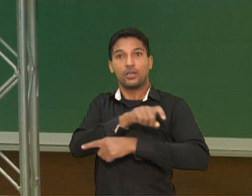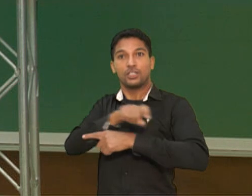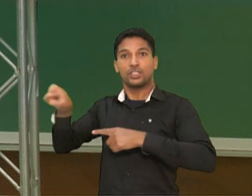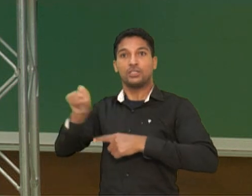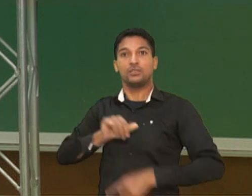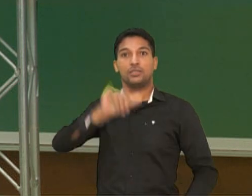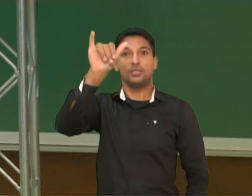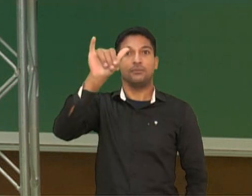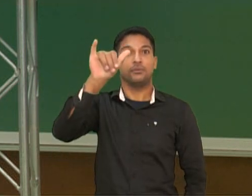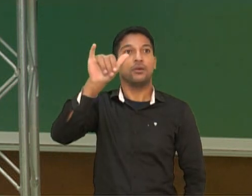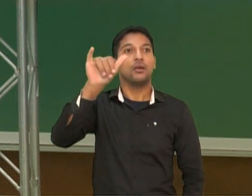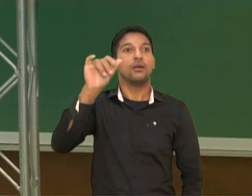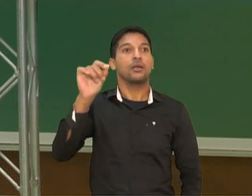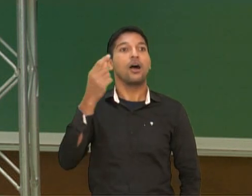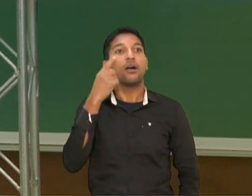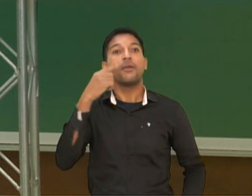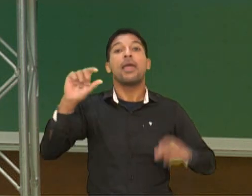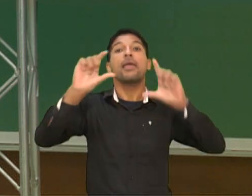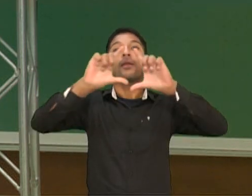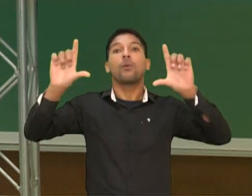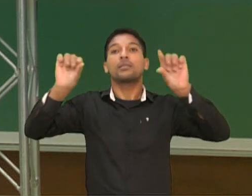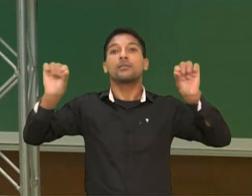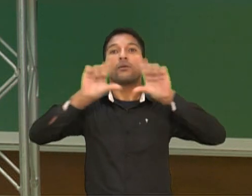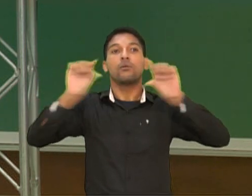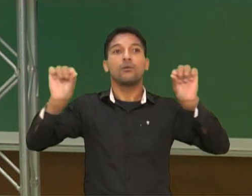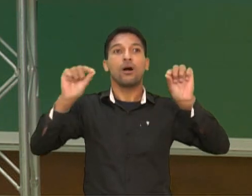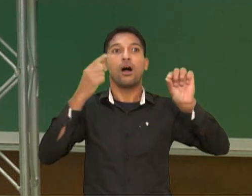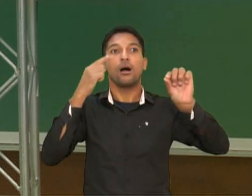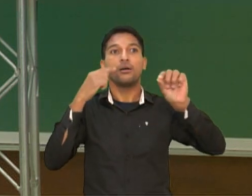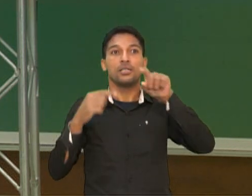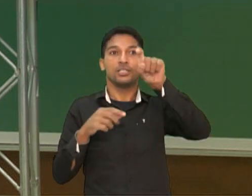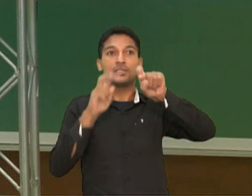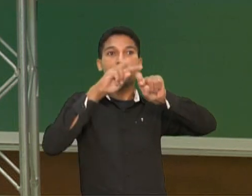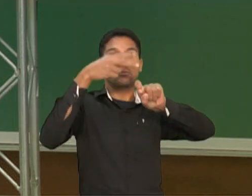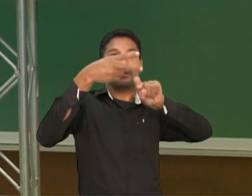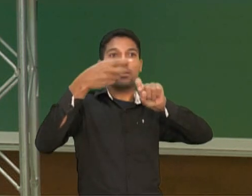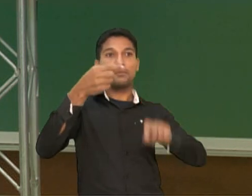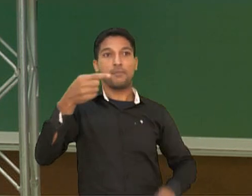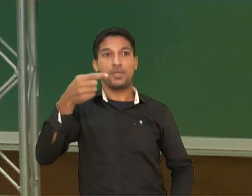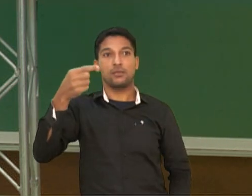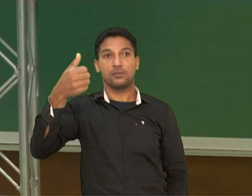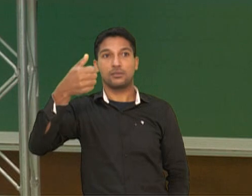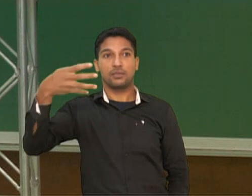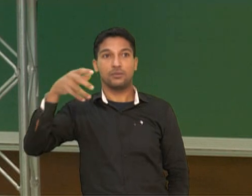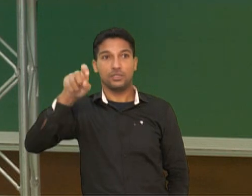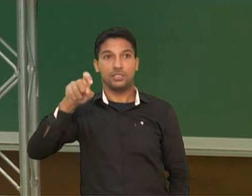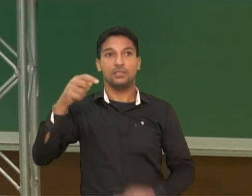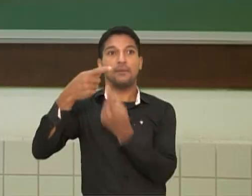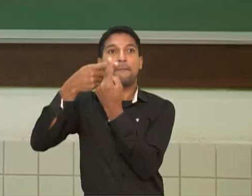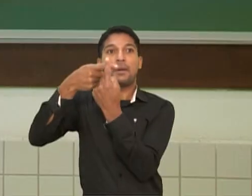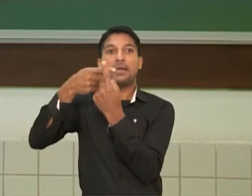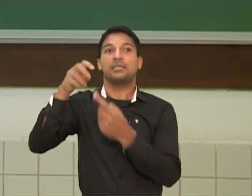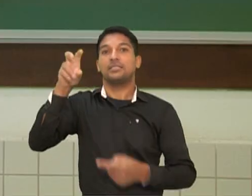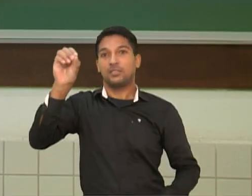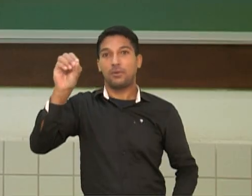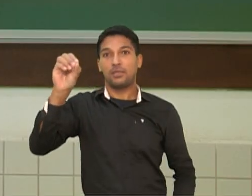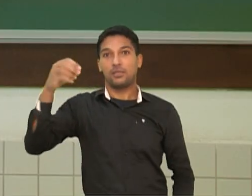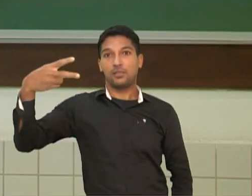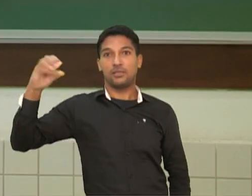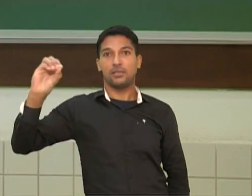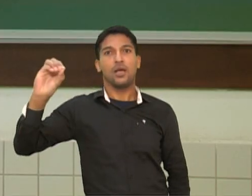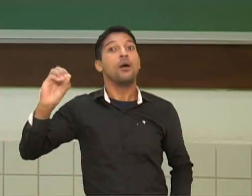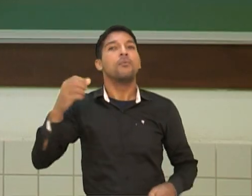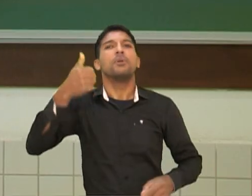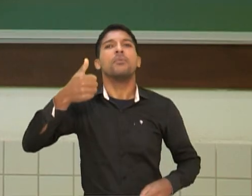menos 14x mais 50 igual a 0? Então, a primeira coisa que você vai fazer, né, fica aquela dica, é calcular o valor